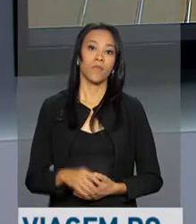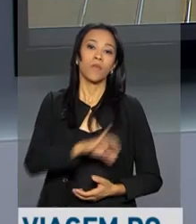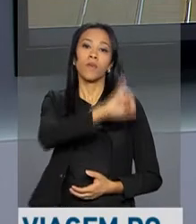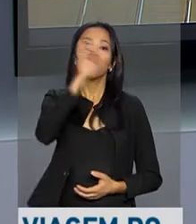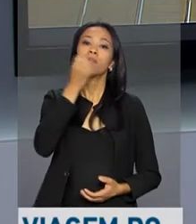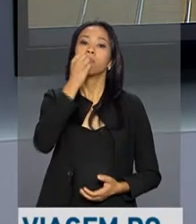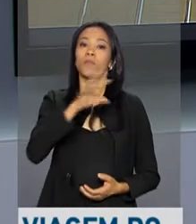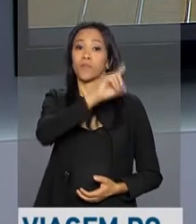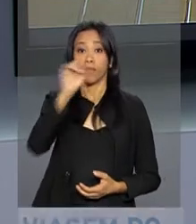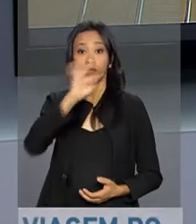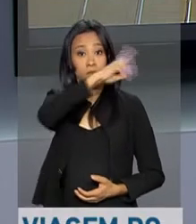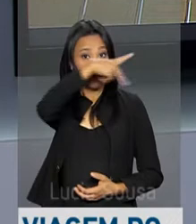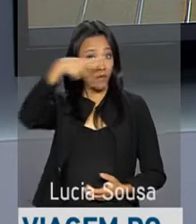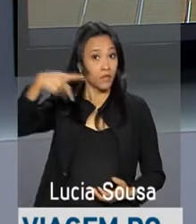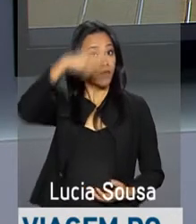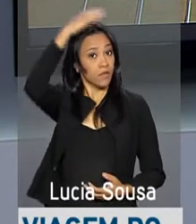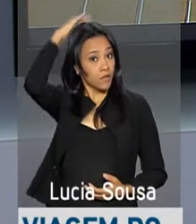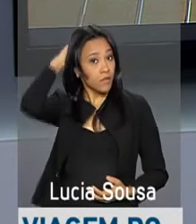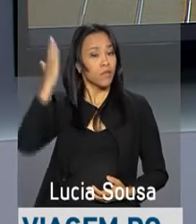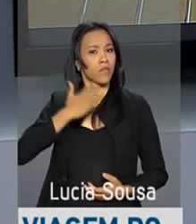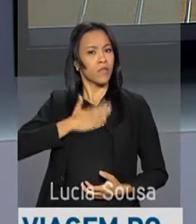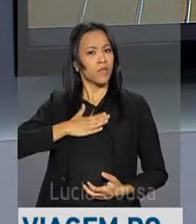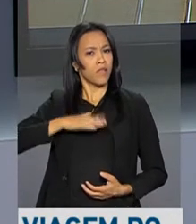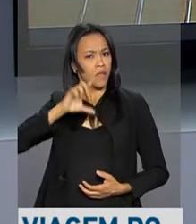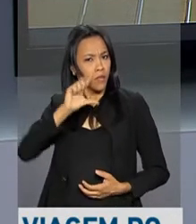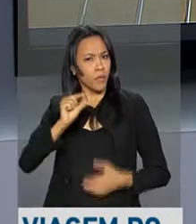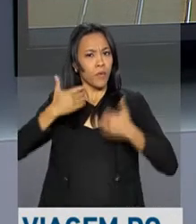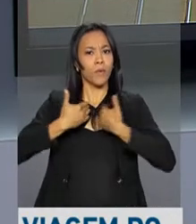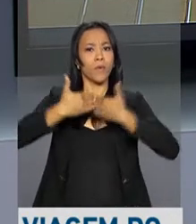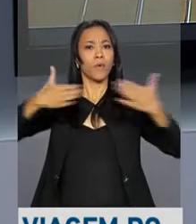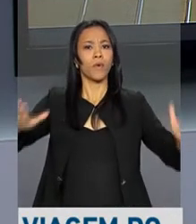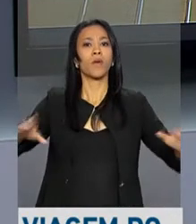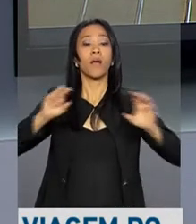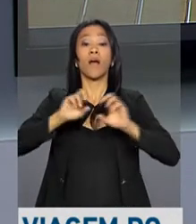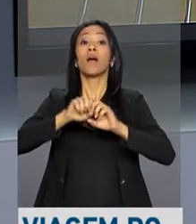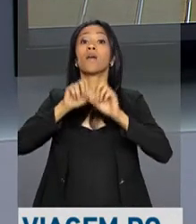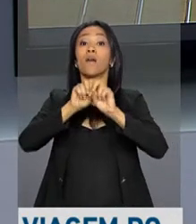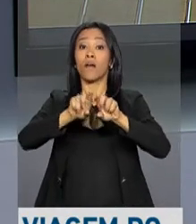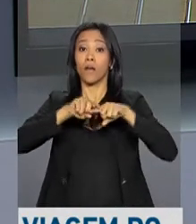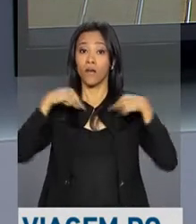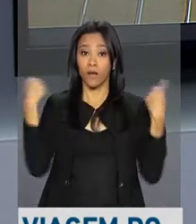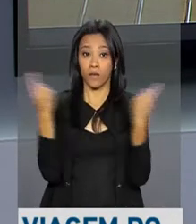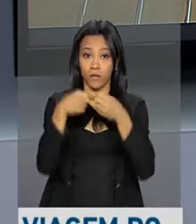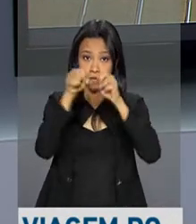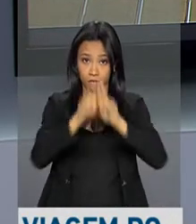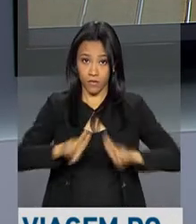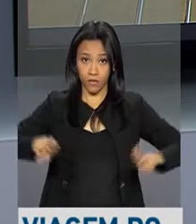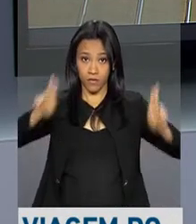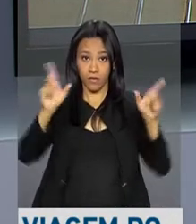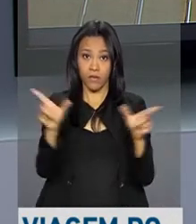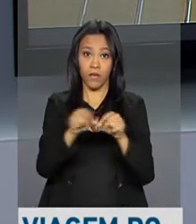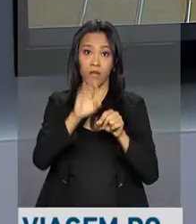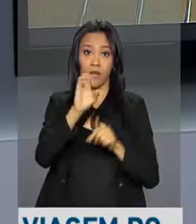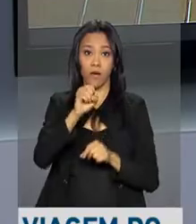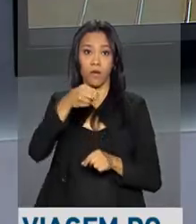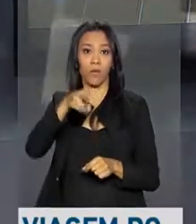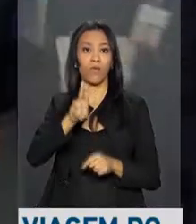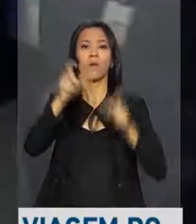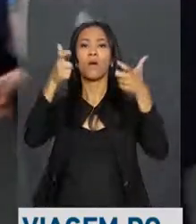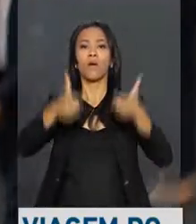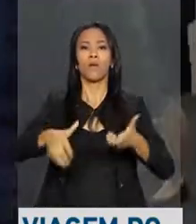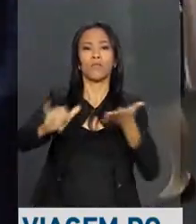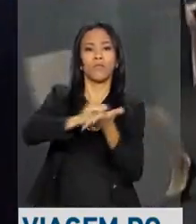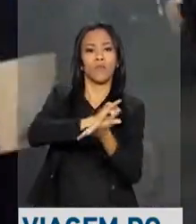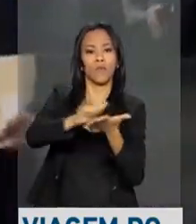Olá, bom dia. O presidente Michel Temer abre daqui a pouco a Assembleia Geral das Nações Unidas em Nova York. O presidente